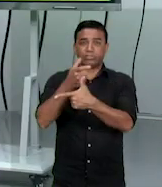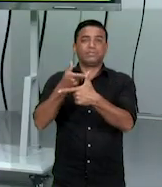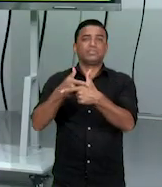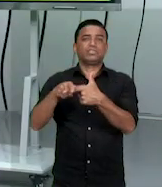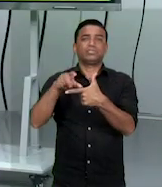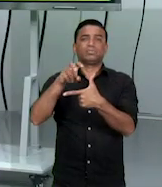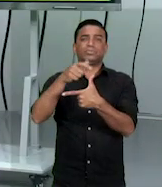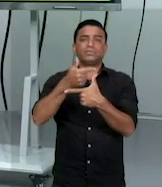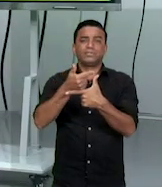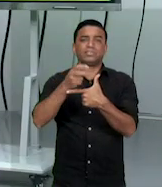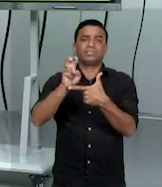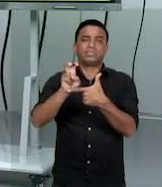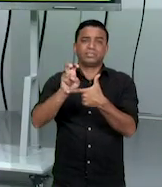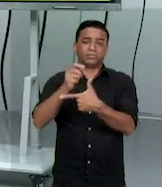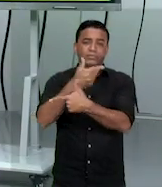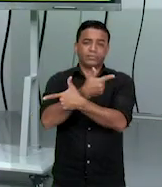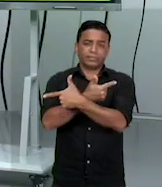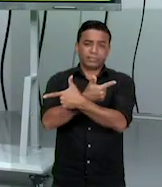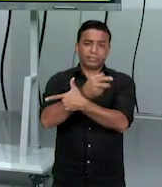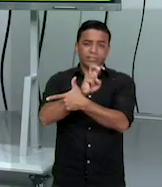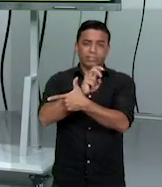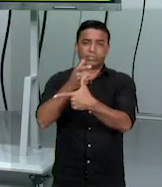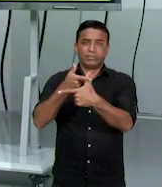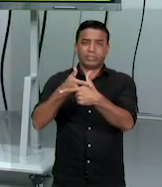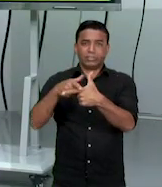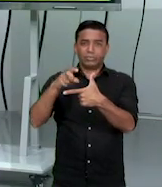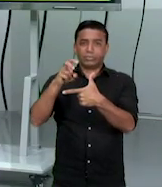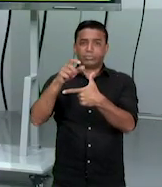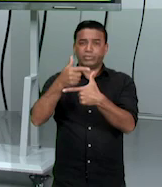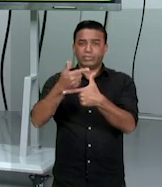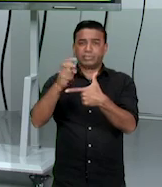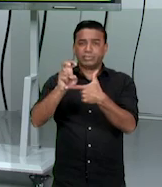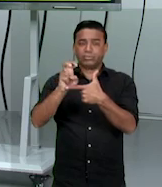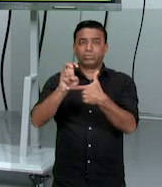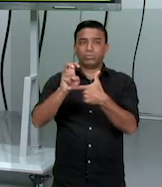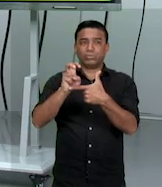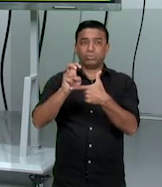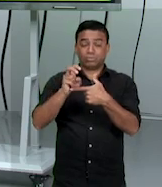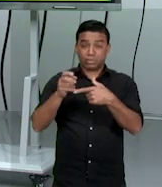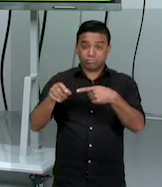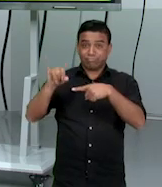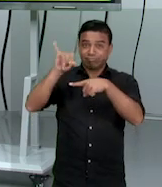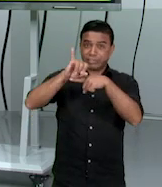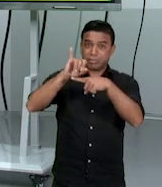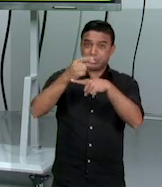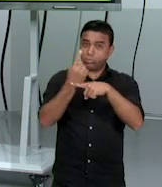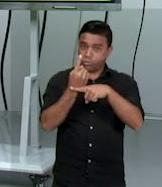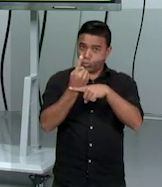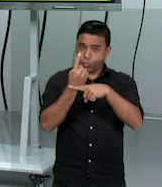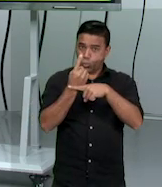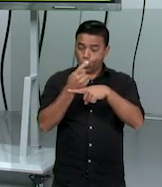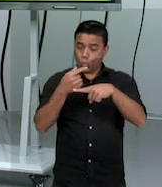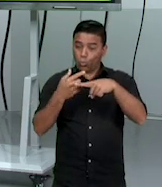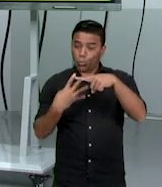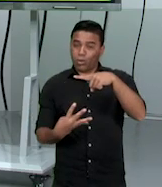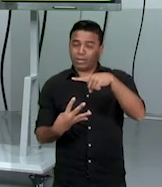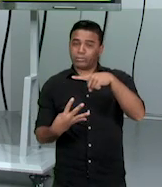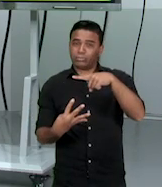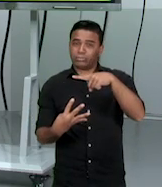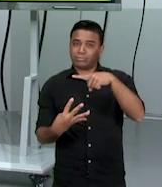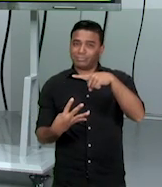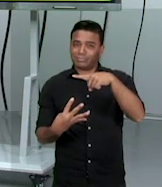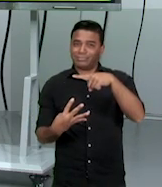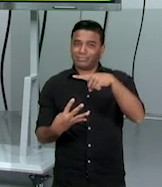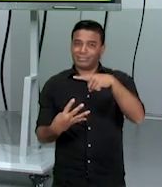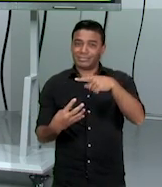eu tenho que dividir por 25 embaixo, vai ficar no numerador 1/4.